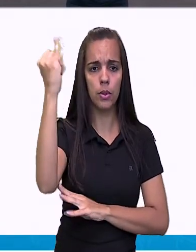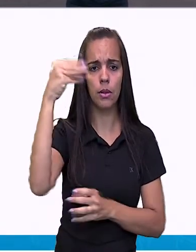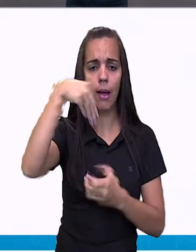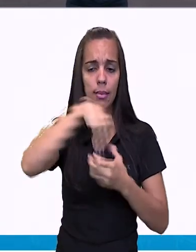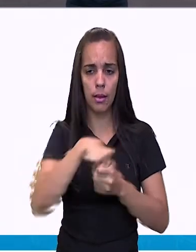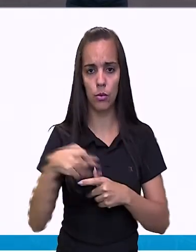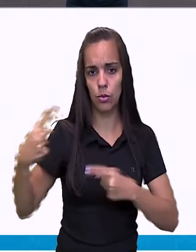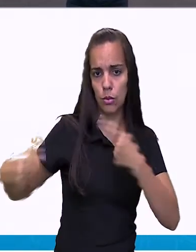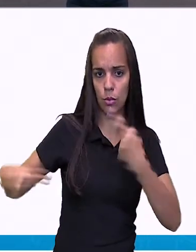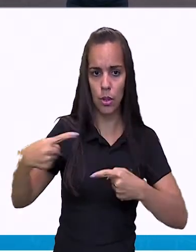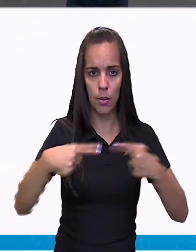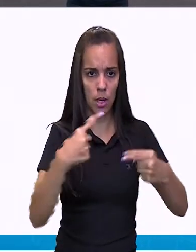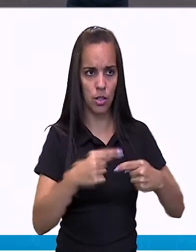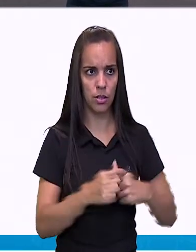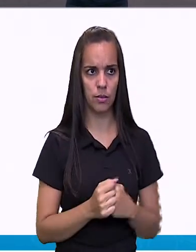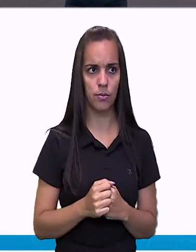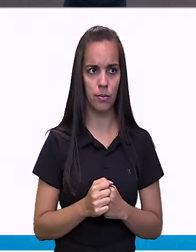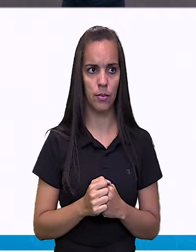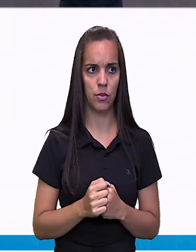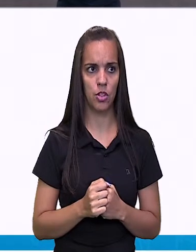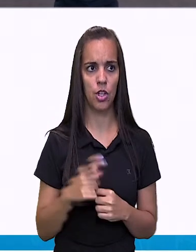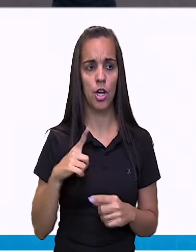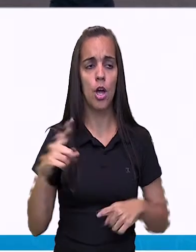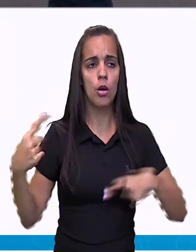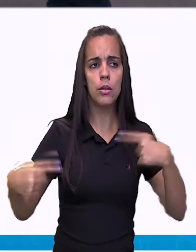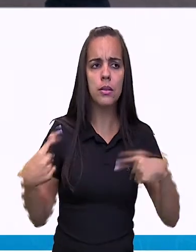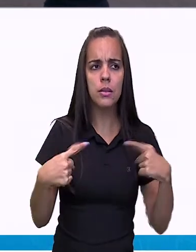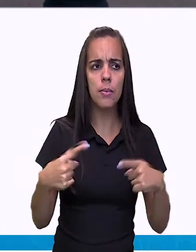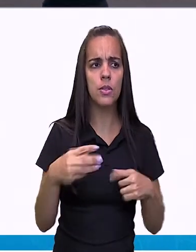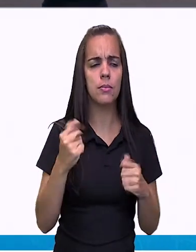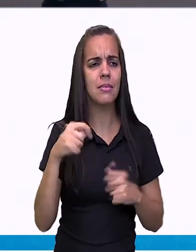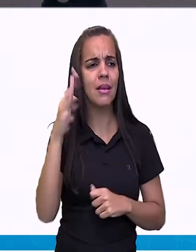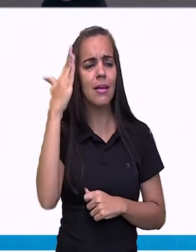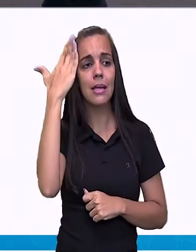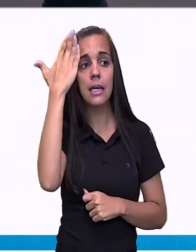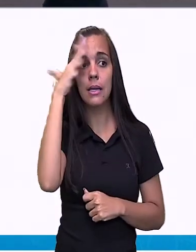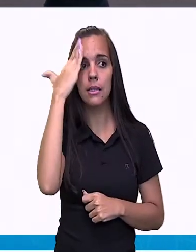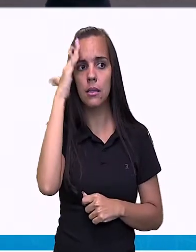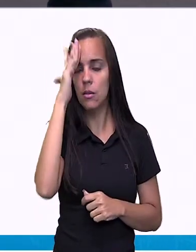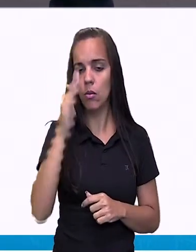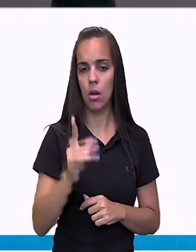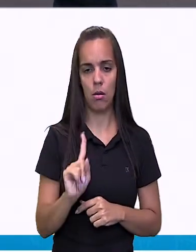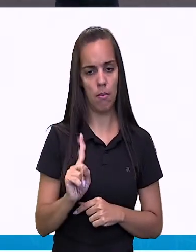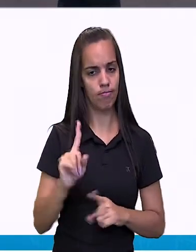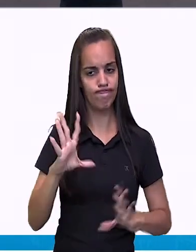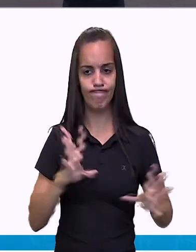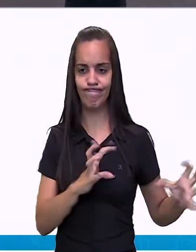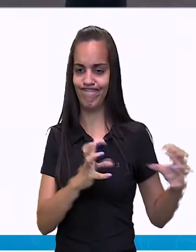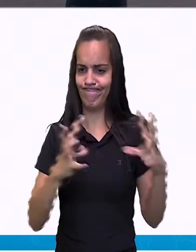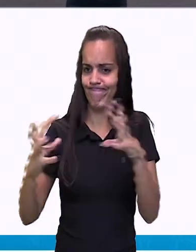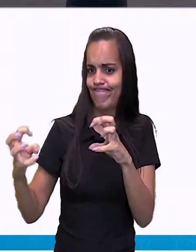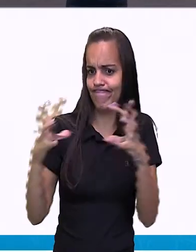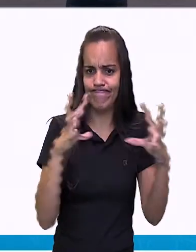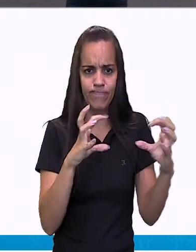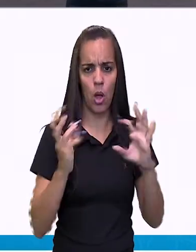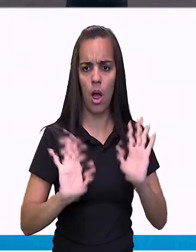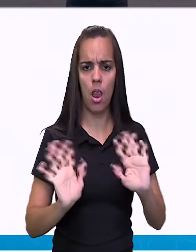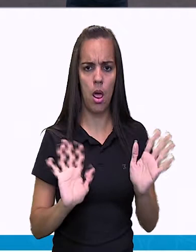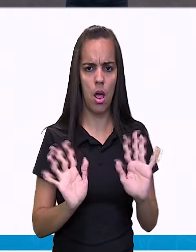debate, né? Falamos dos formatos aí do debate, mas precisamos entender que o debate não é brigar,